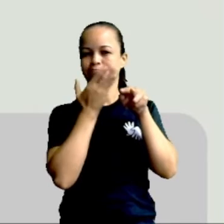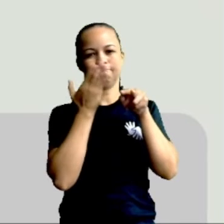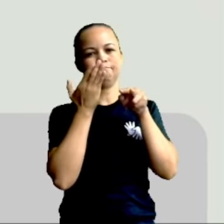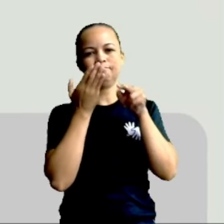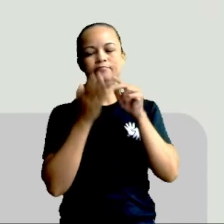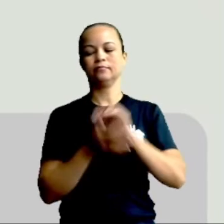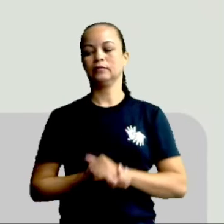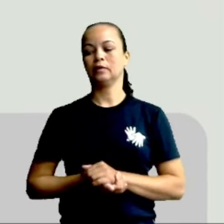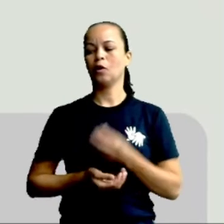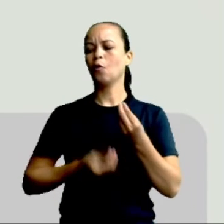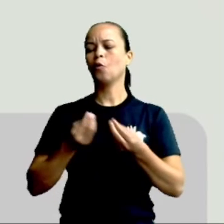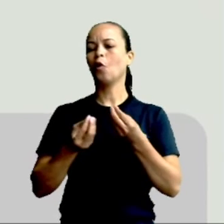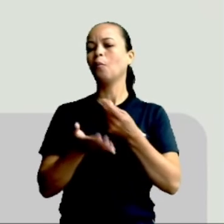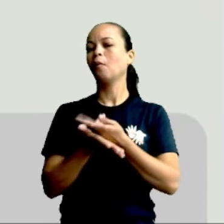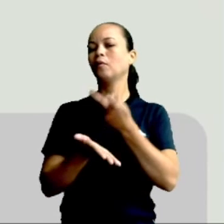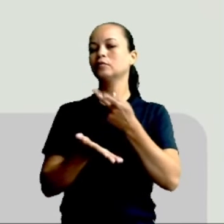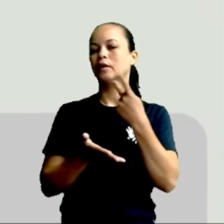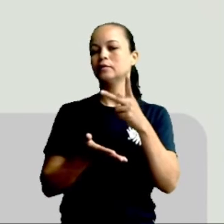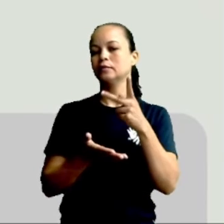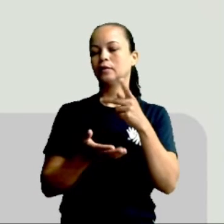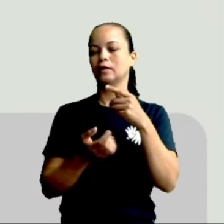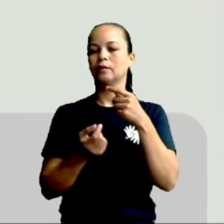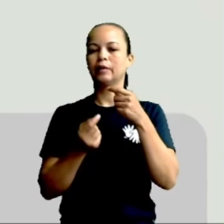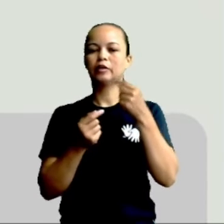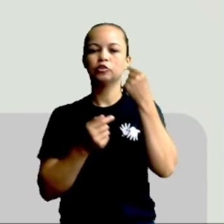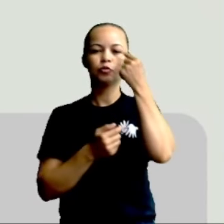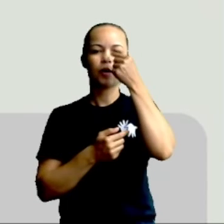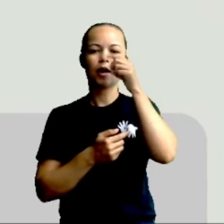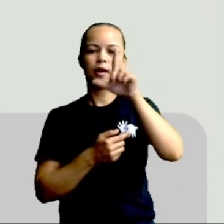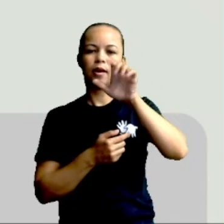Como é que a gente consegue corrigir isso daí? Através de uma lente